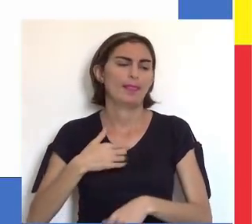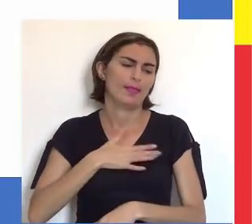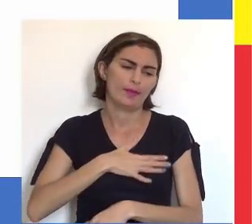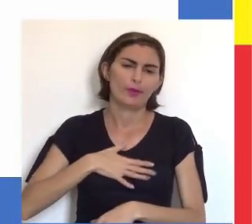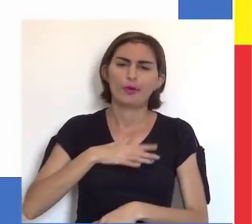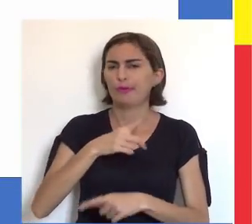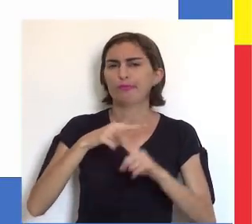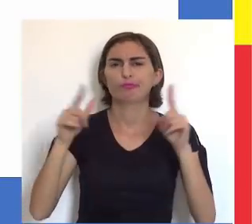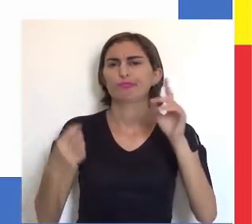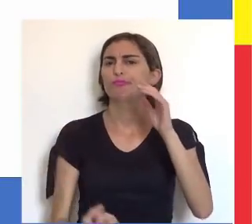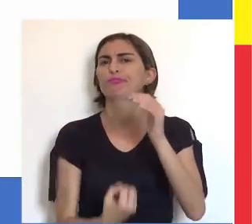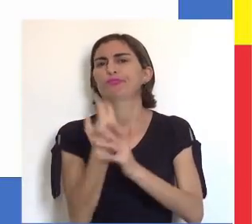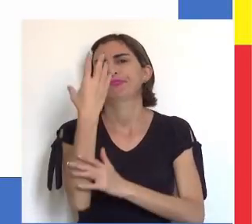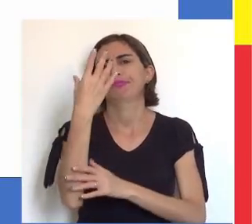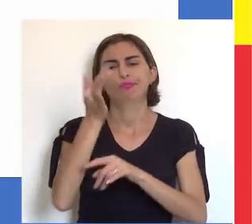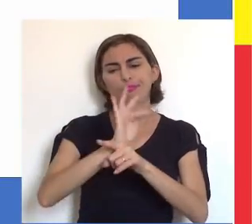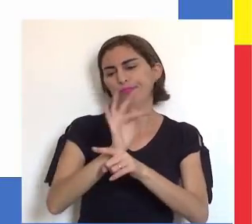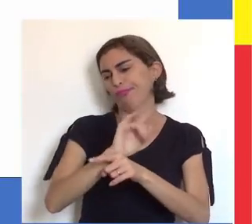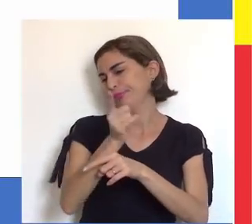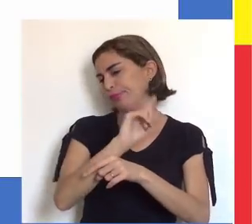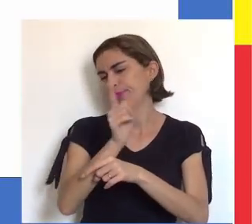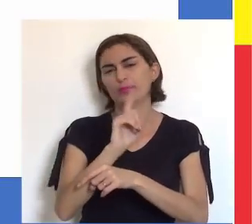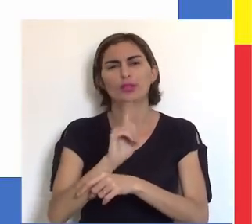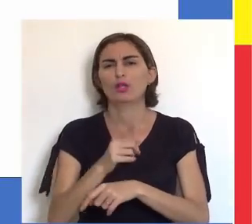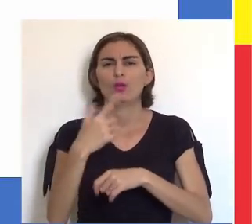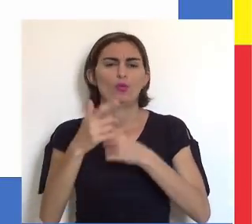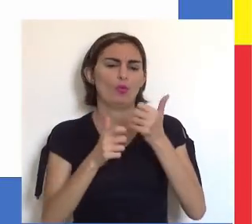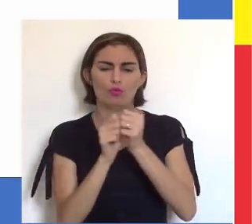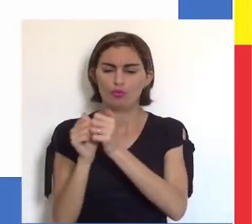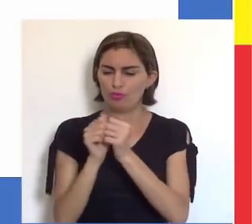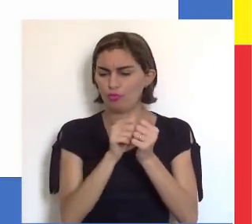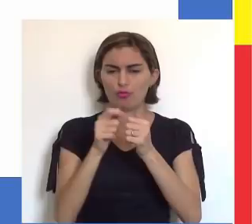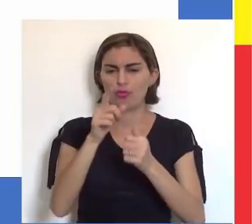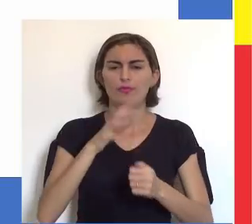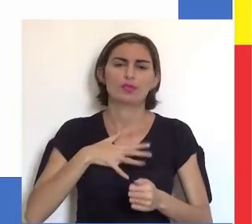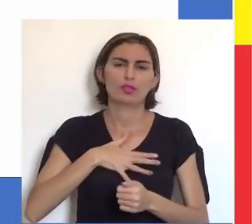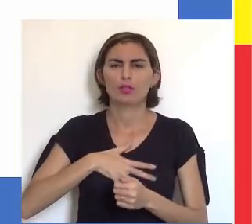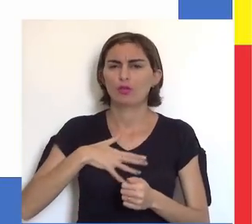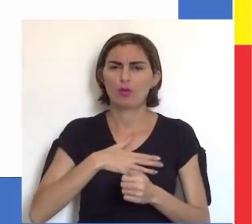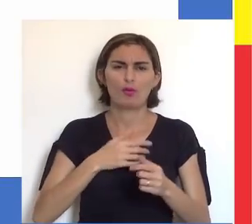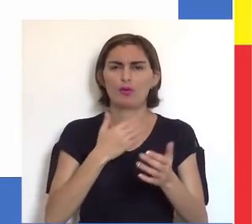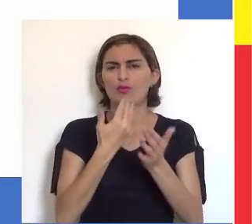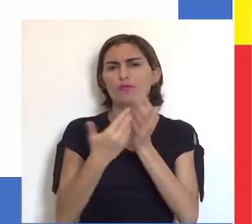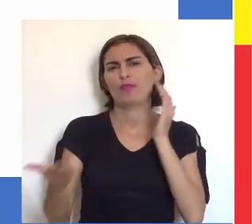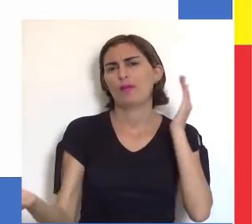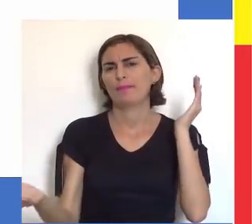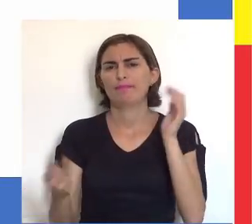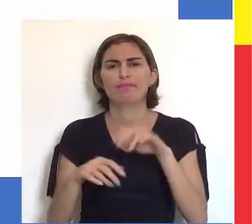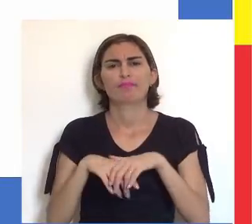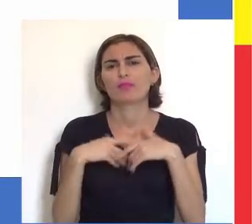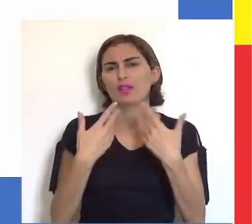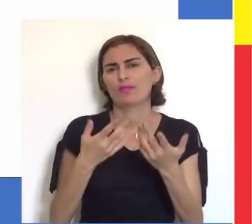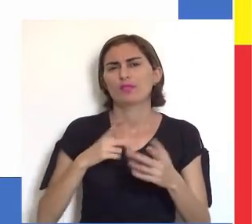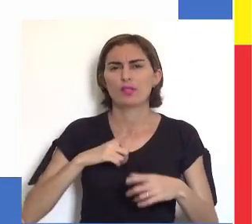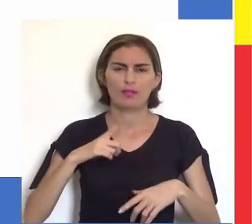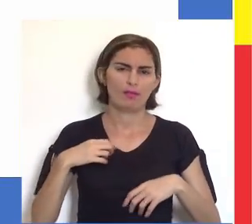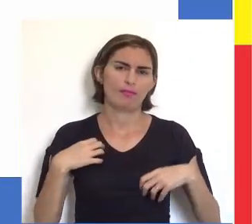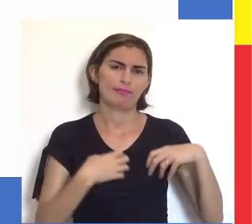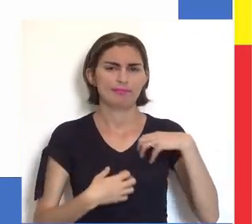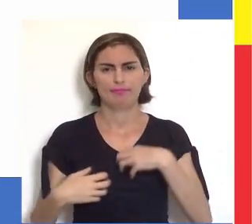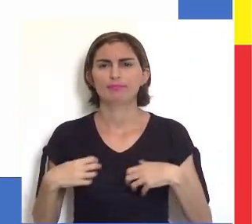não vai mais aparecer naquele seu filme, ou naquele jogo que você adora, que ele vai ser descontinuado, e aí você tem essas